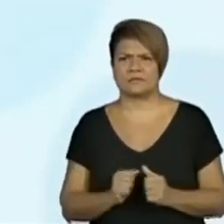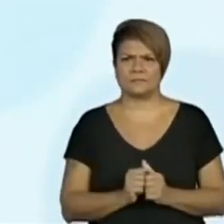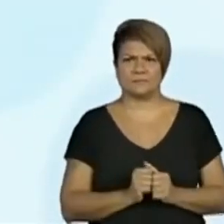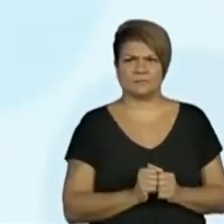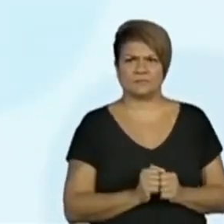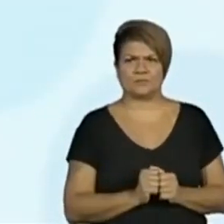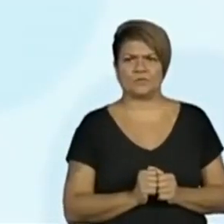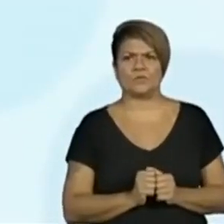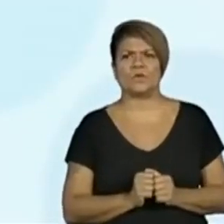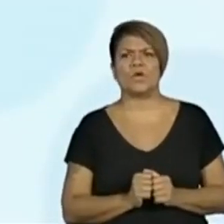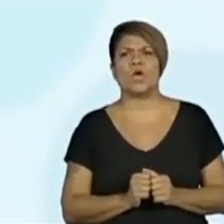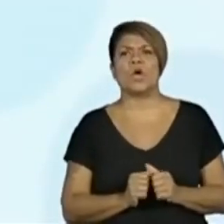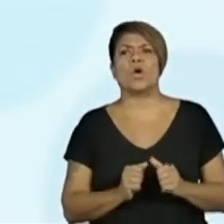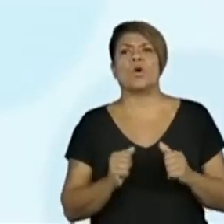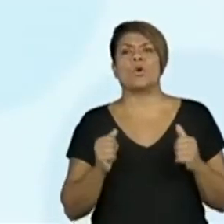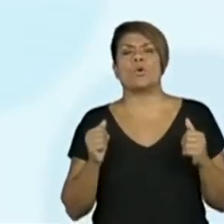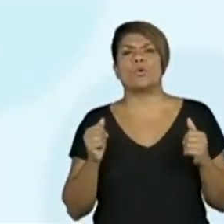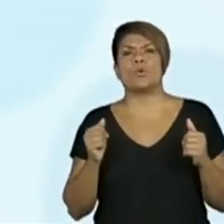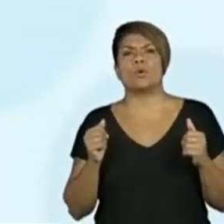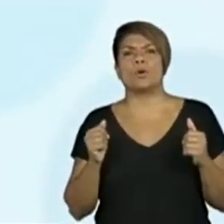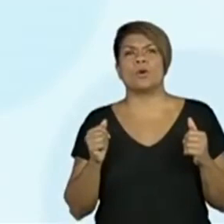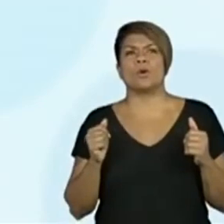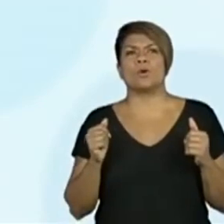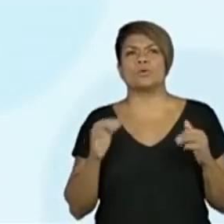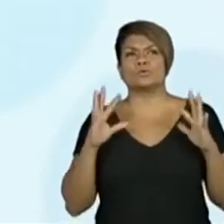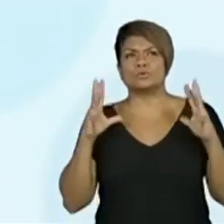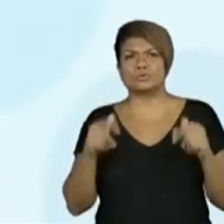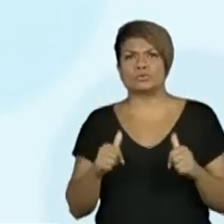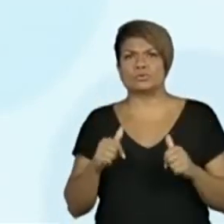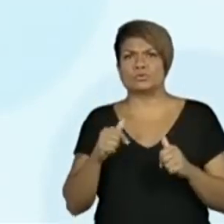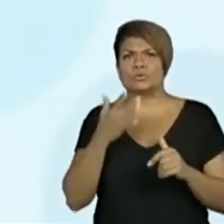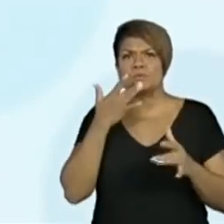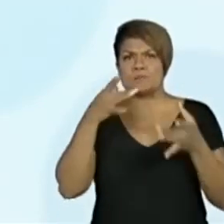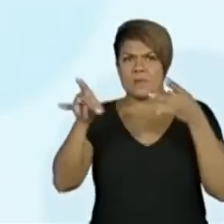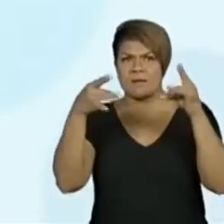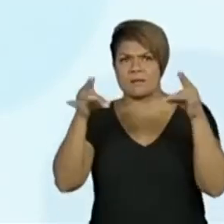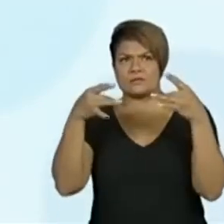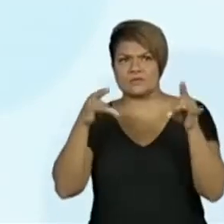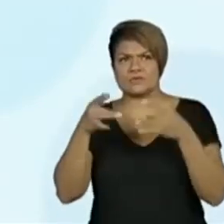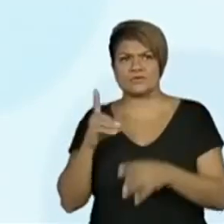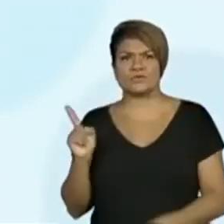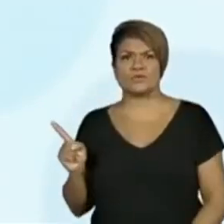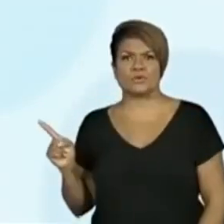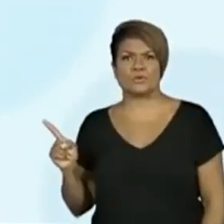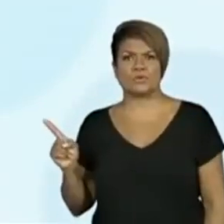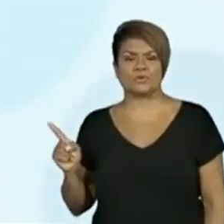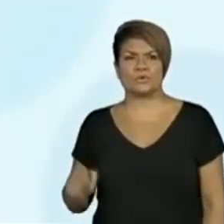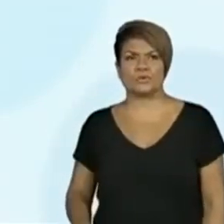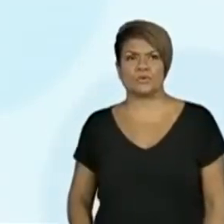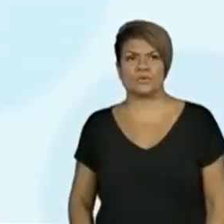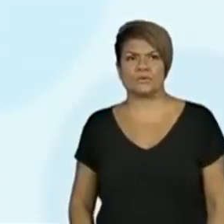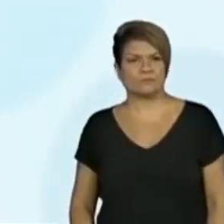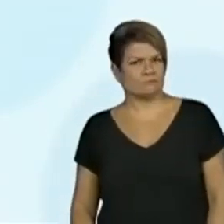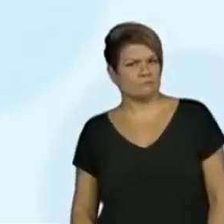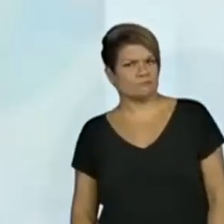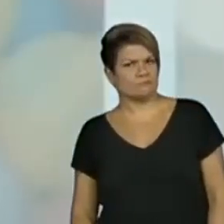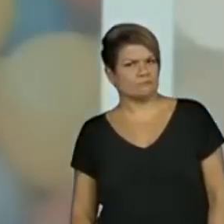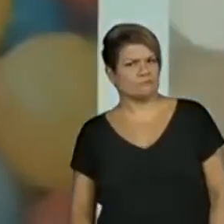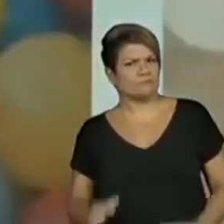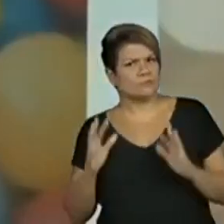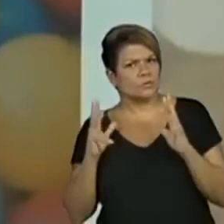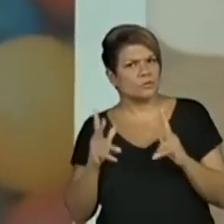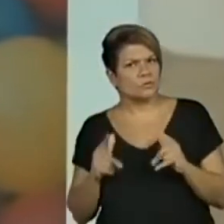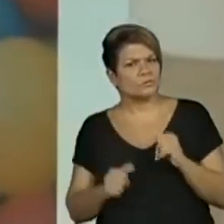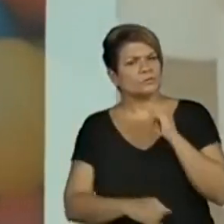todos os objetos são de plástico deixa eu ver todos todos